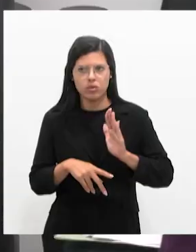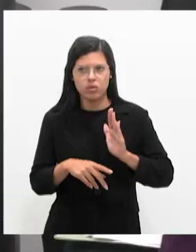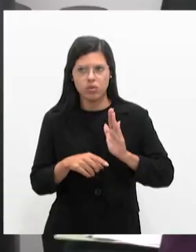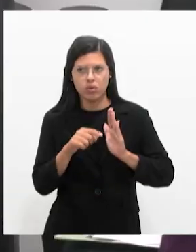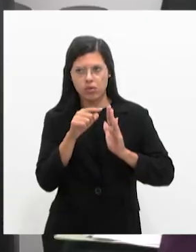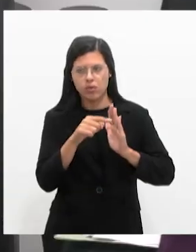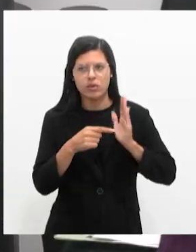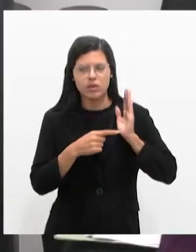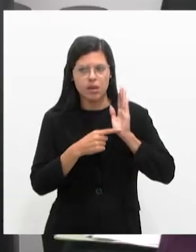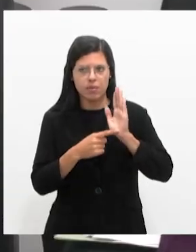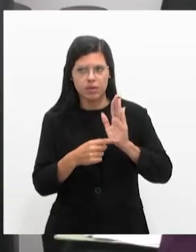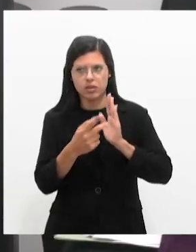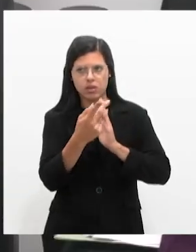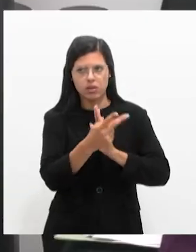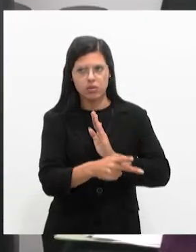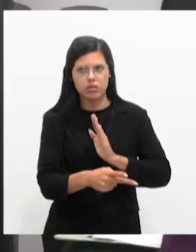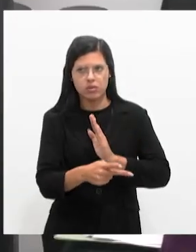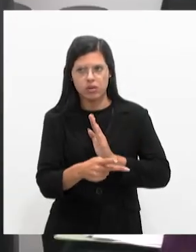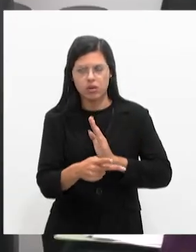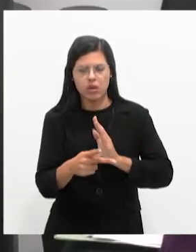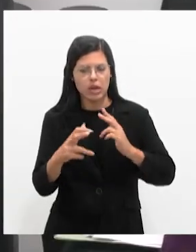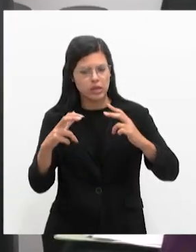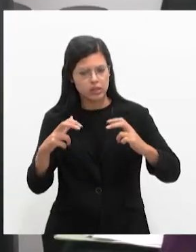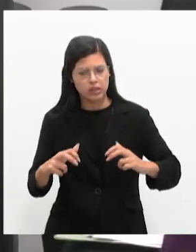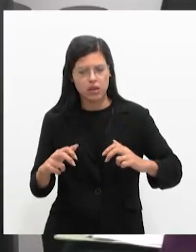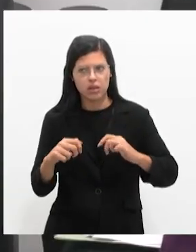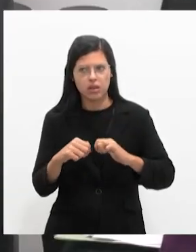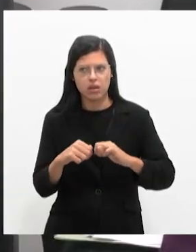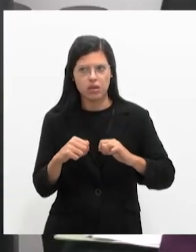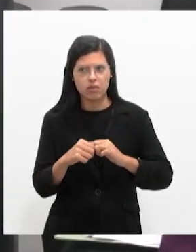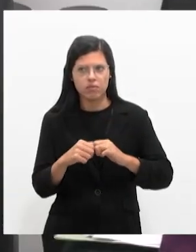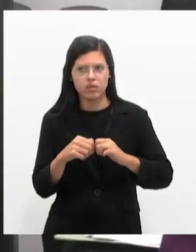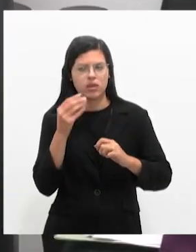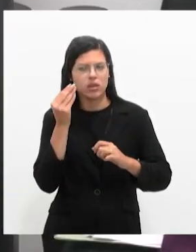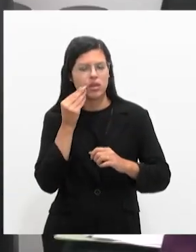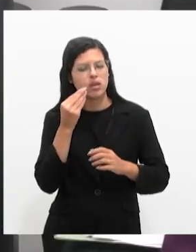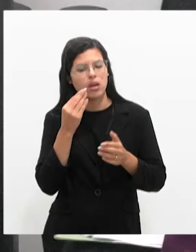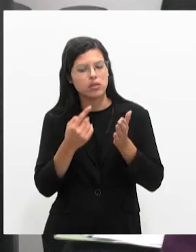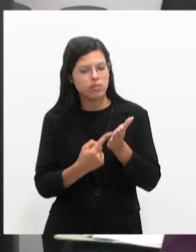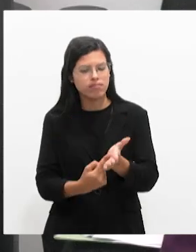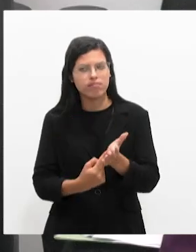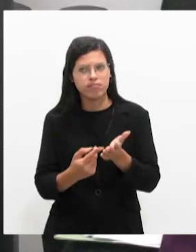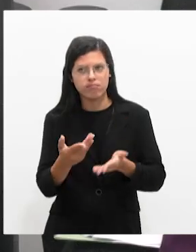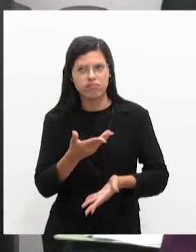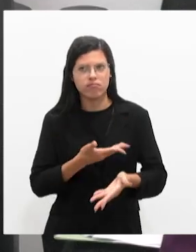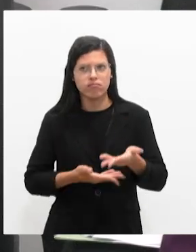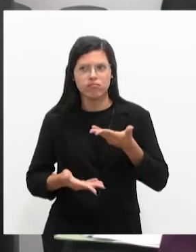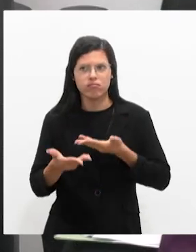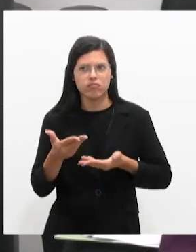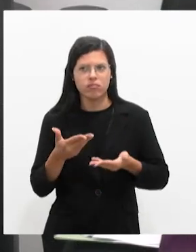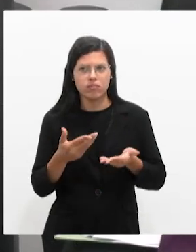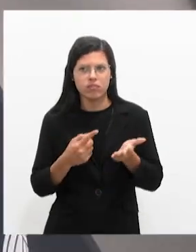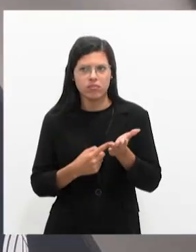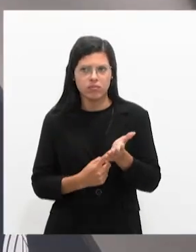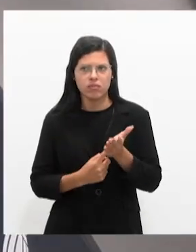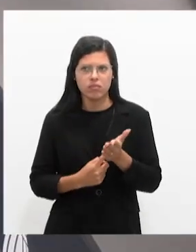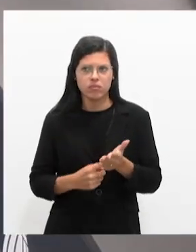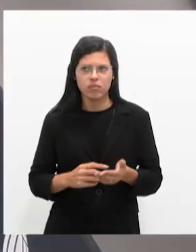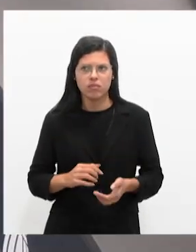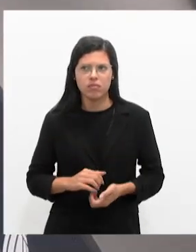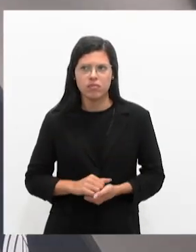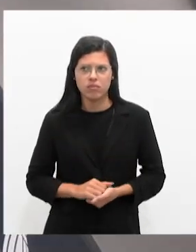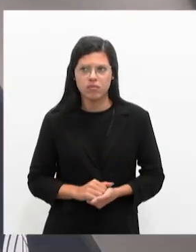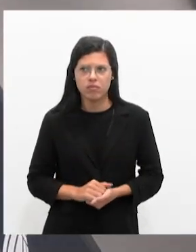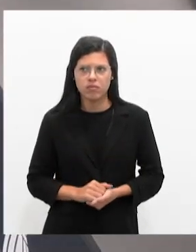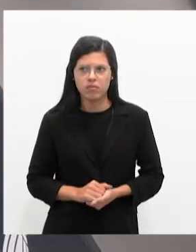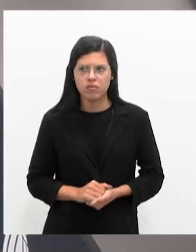senhor, a gente senta e faz uma coisa em comum, uma questão em comum acordo para que a